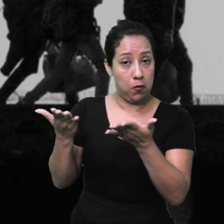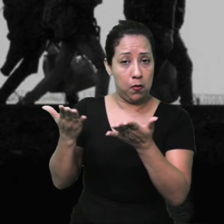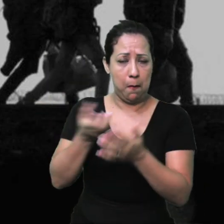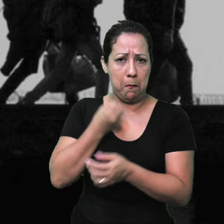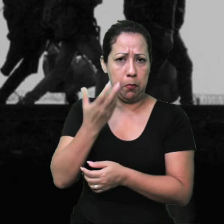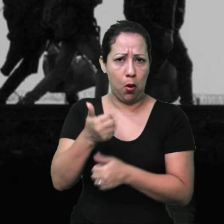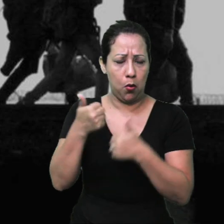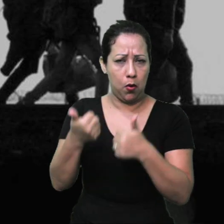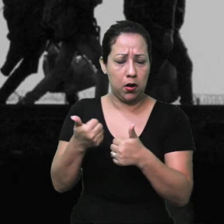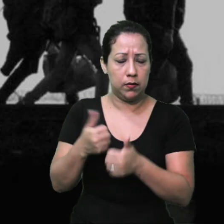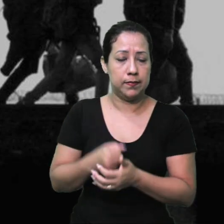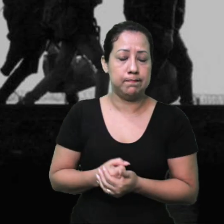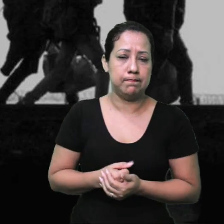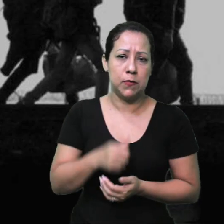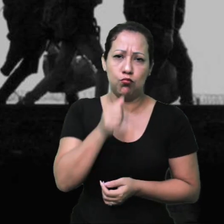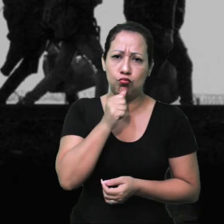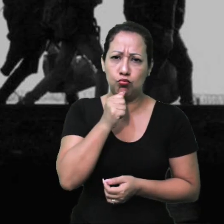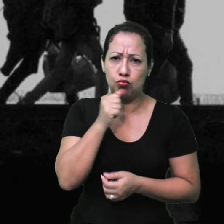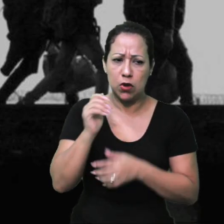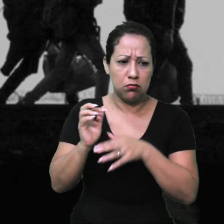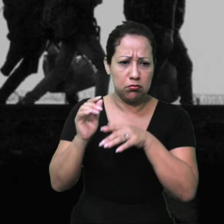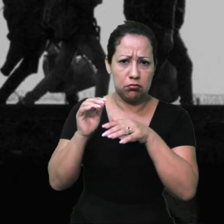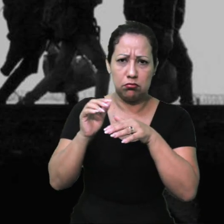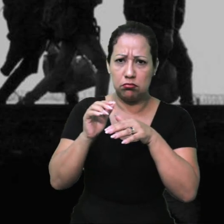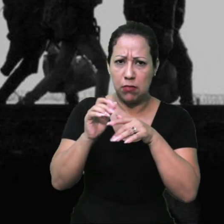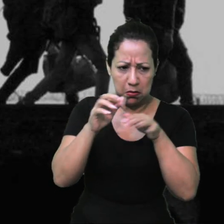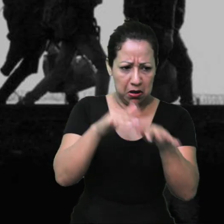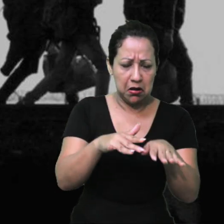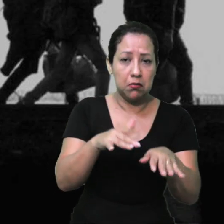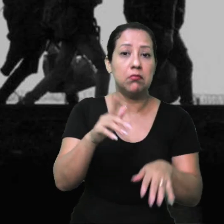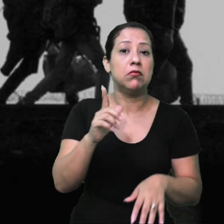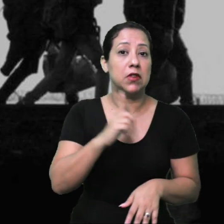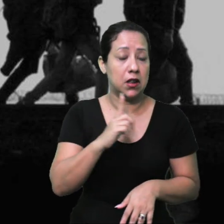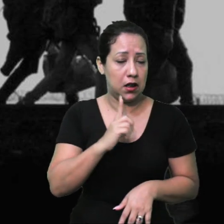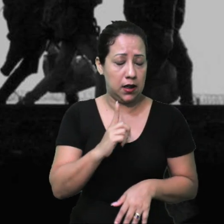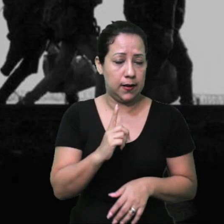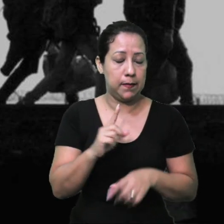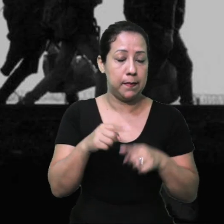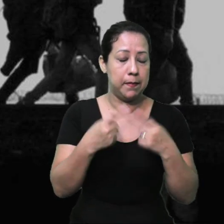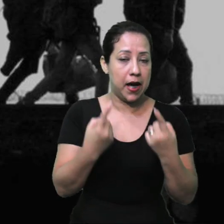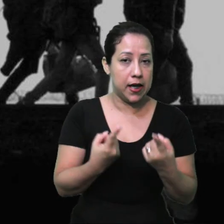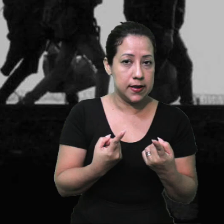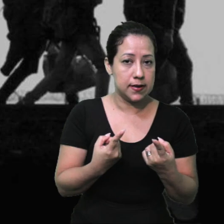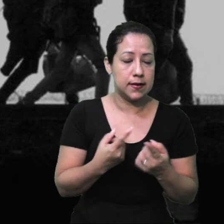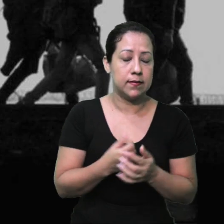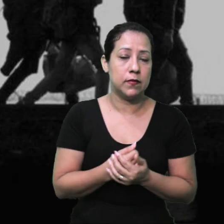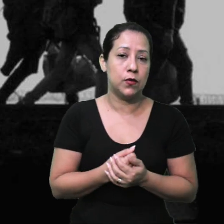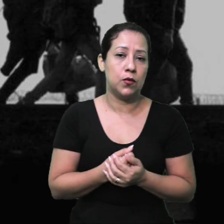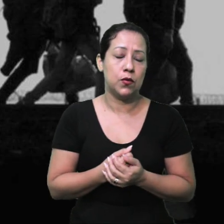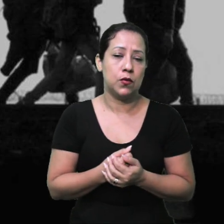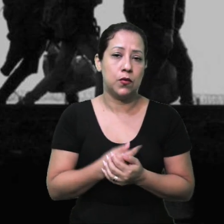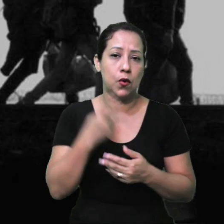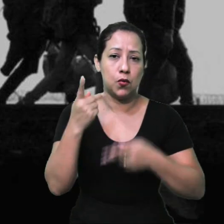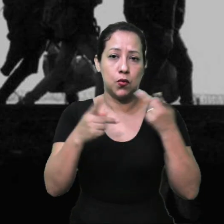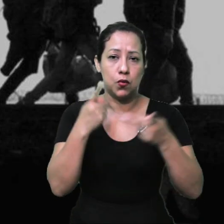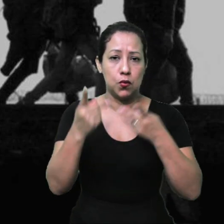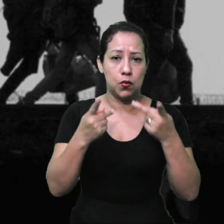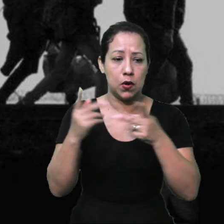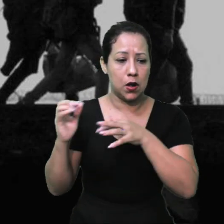não tenha migrações. Tem sim. E um detalhe, viu? Aí nós não estamos falando das migrações